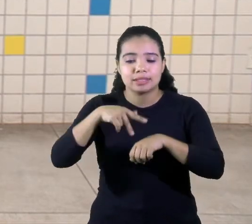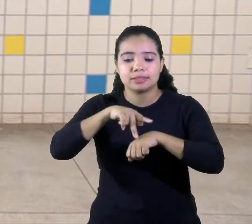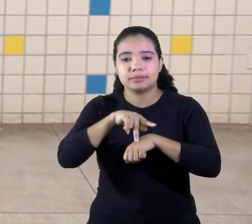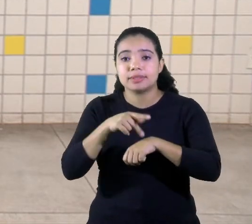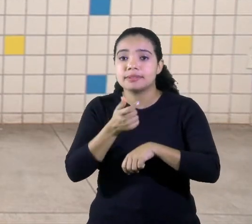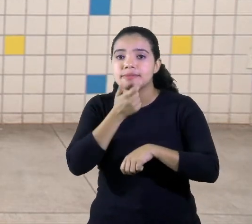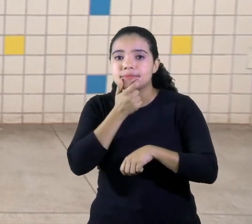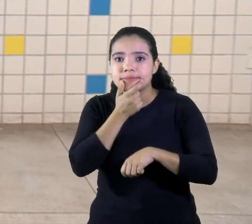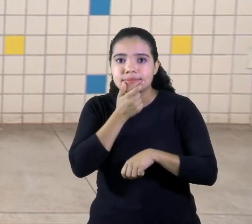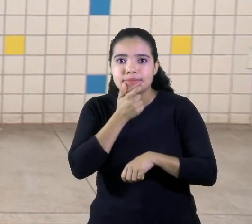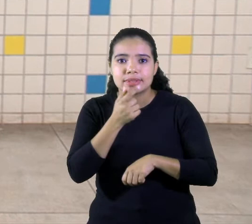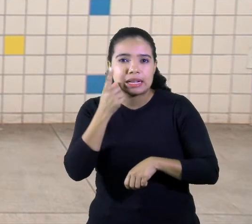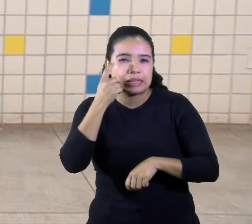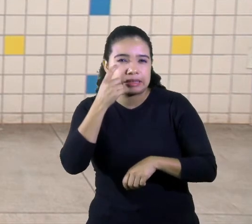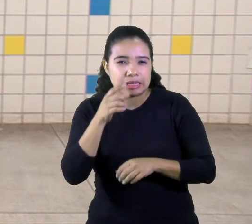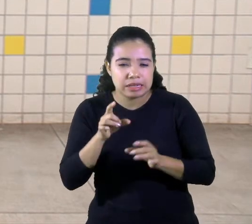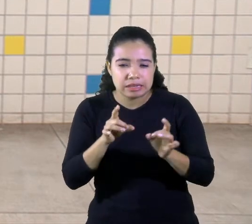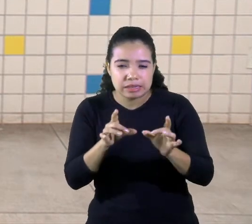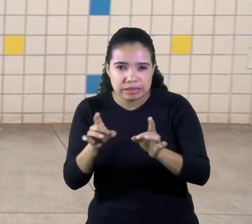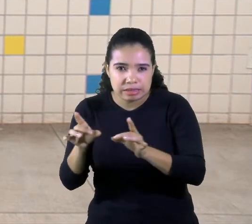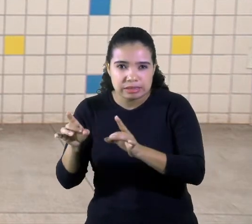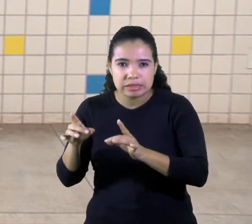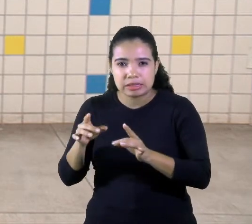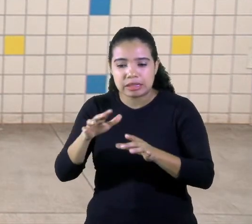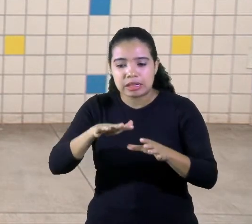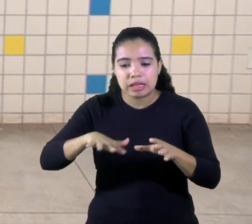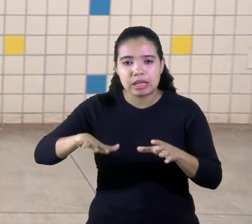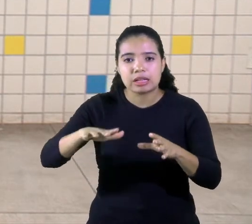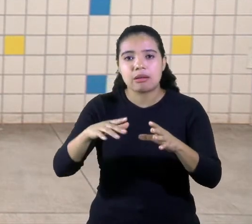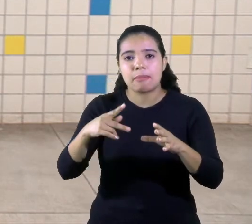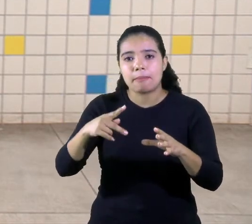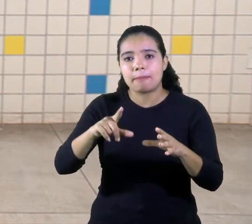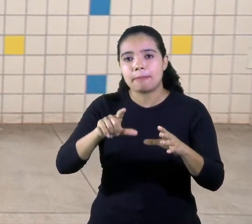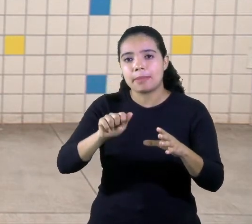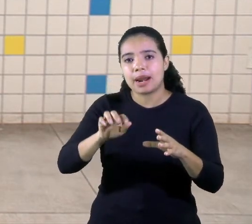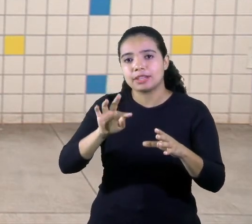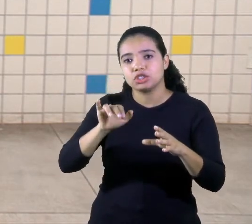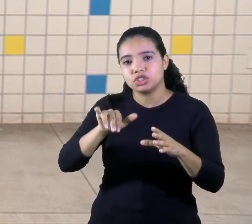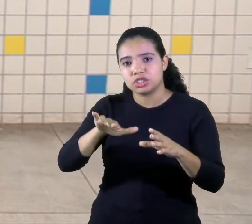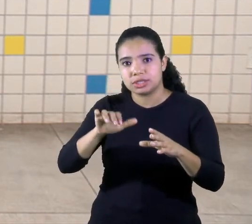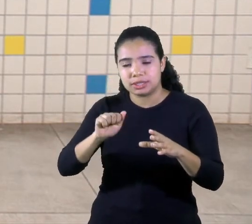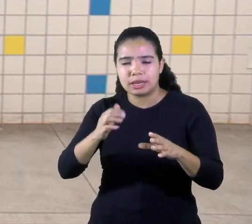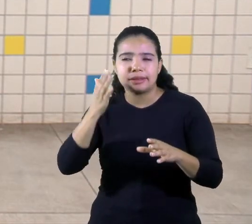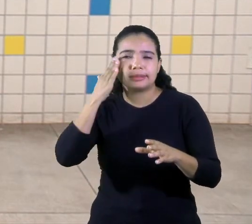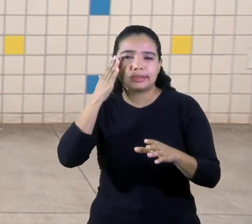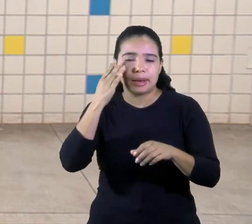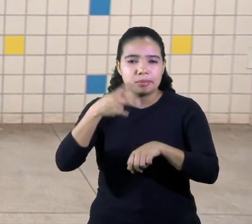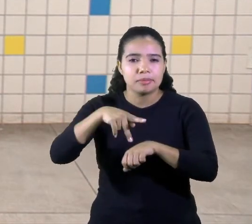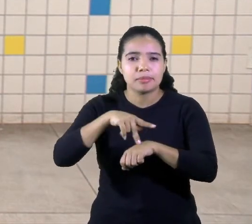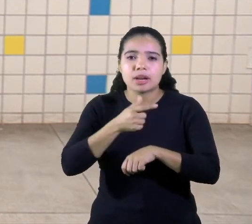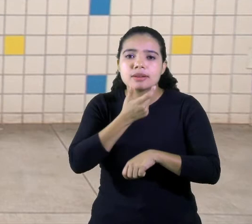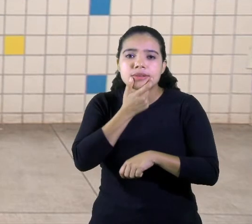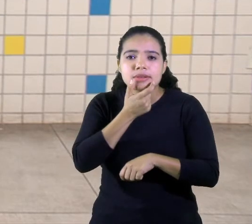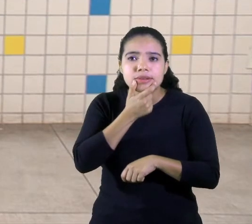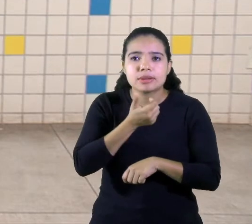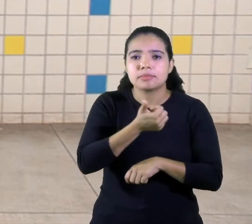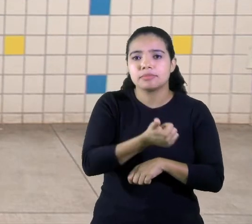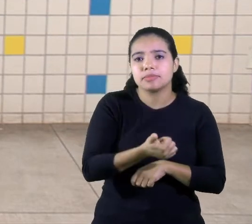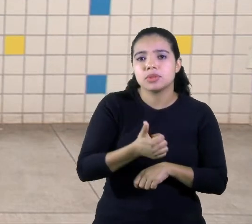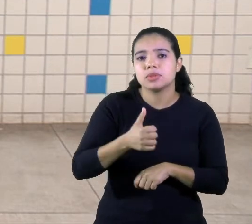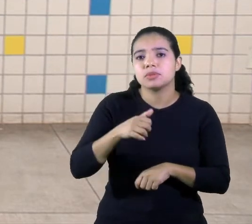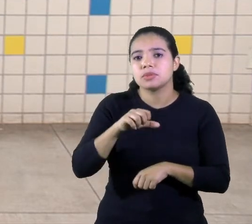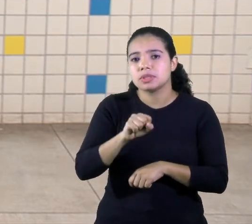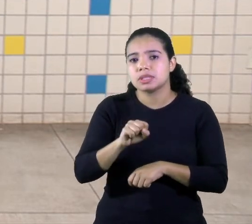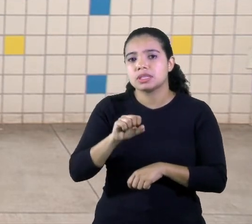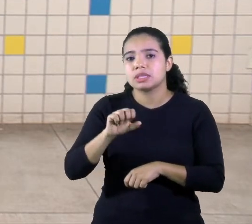Inglaterra estava interessada no comércio na região platina. E nós sabemos que a Inglaterra, desde 1808, com a vinda da